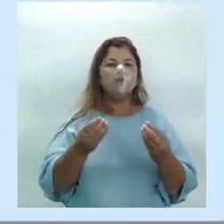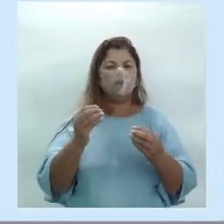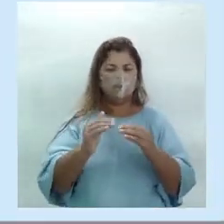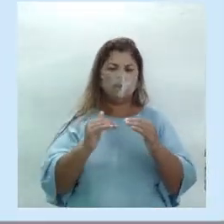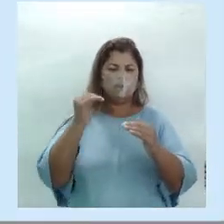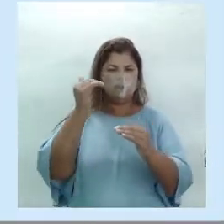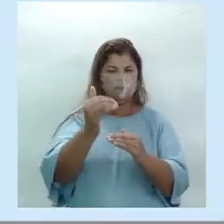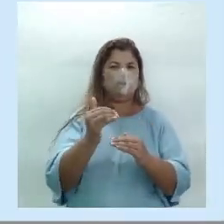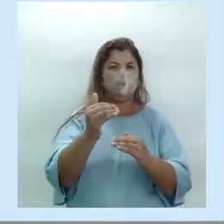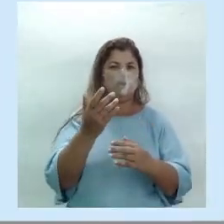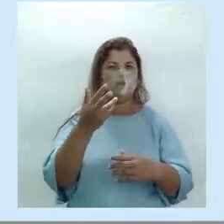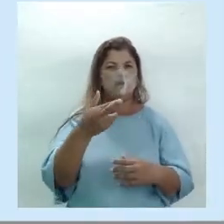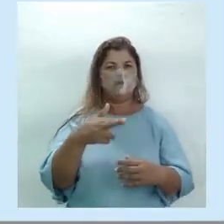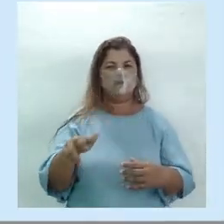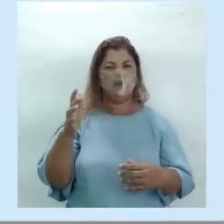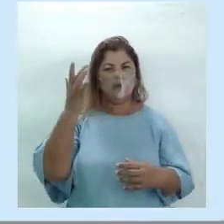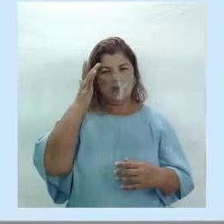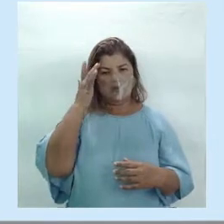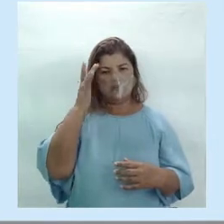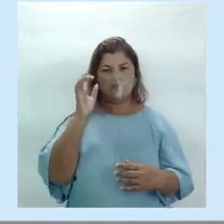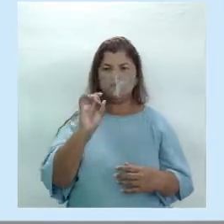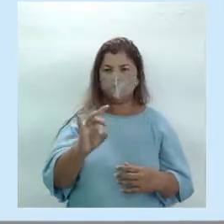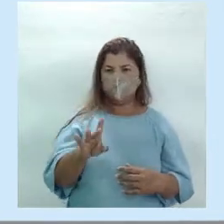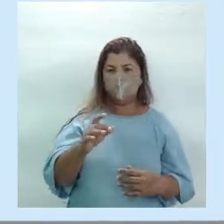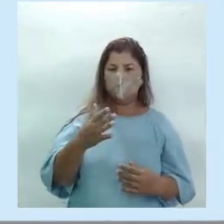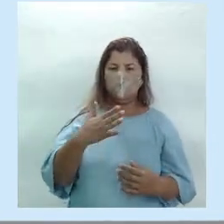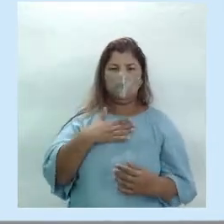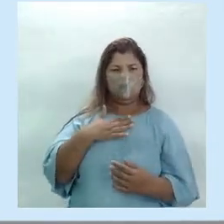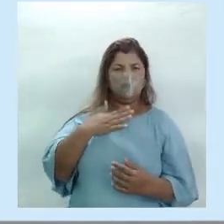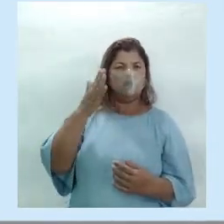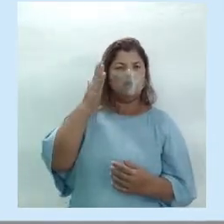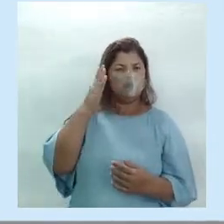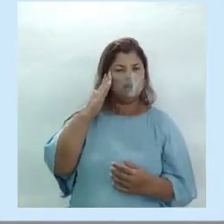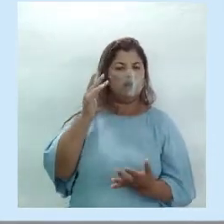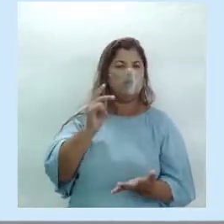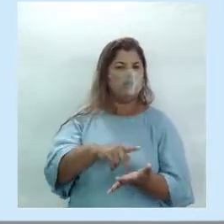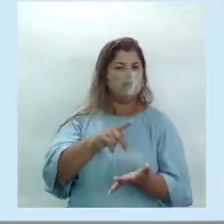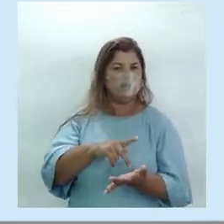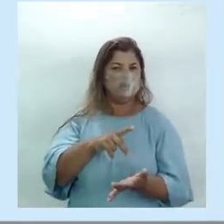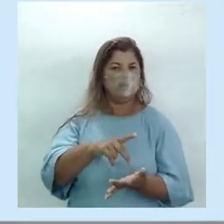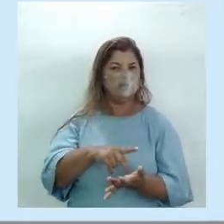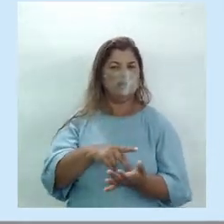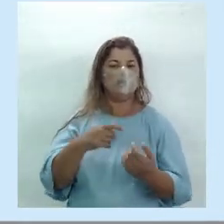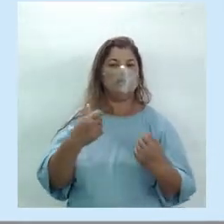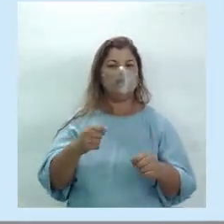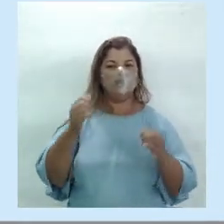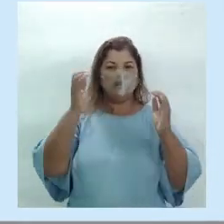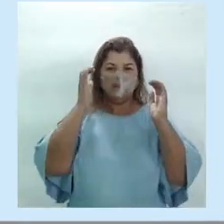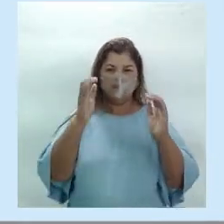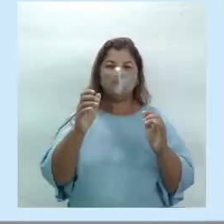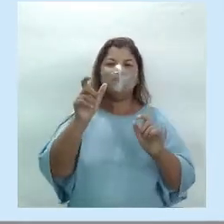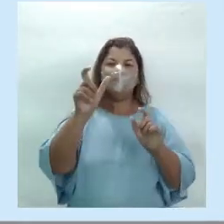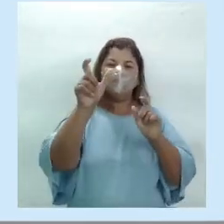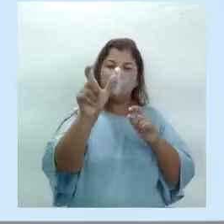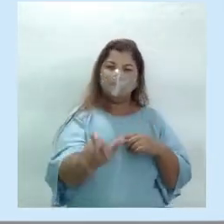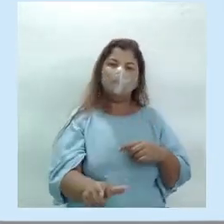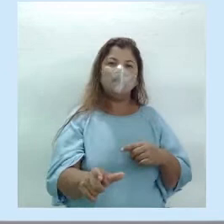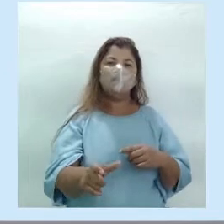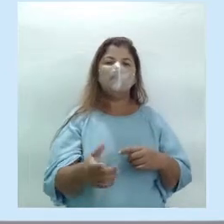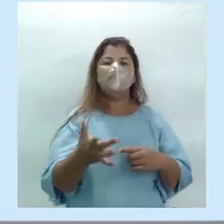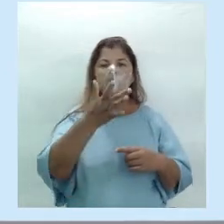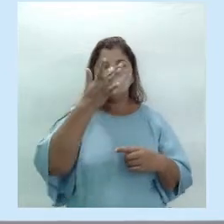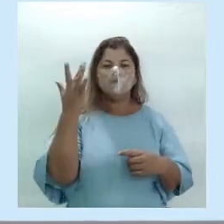evitar supremacia, achar que só nós temos a verdade. Então é respeitar o